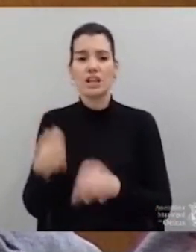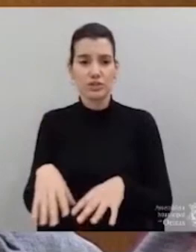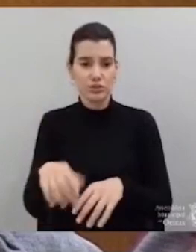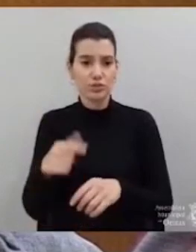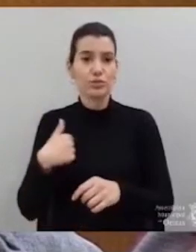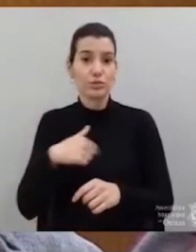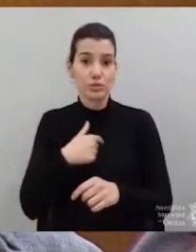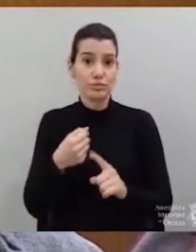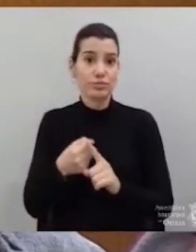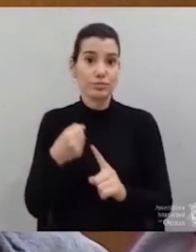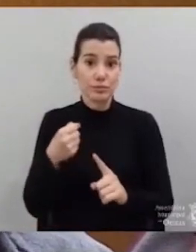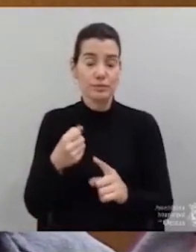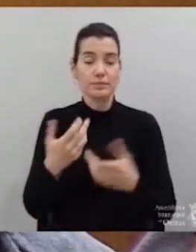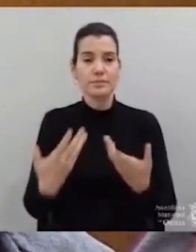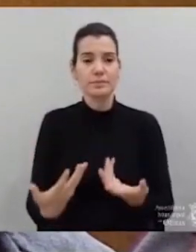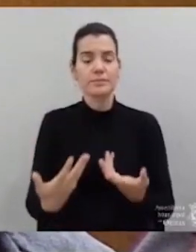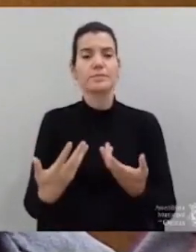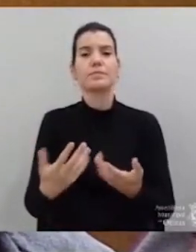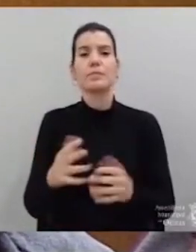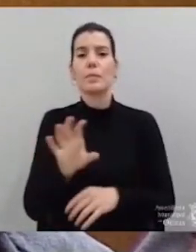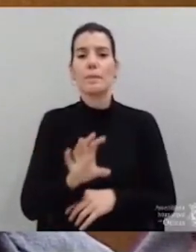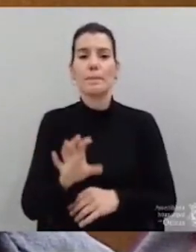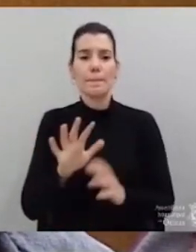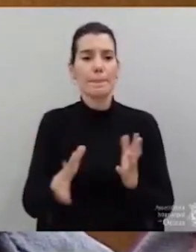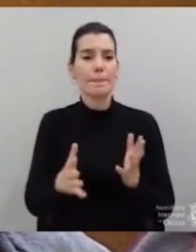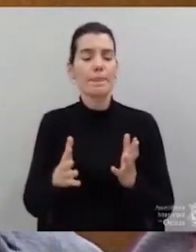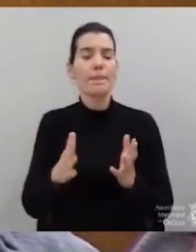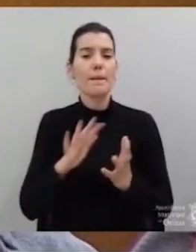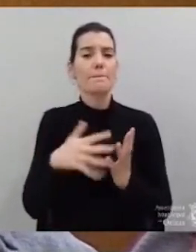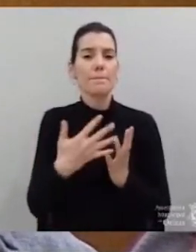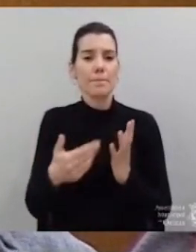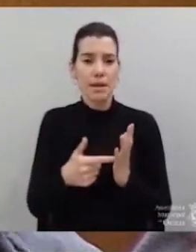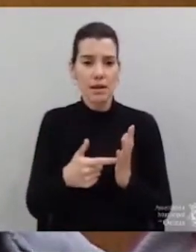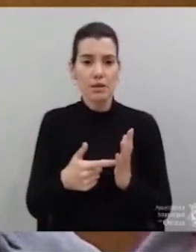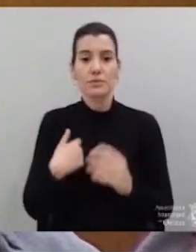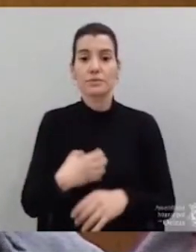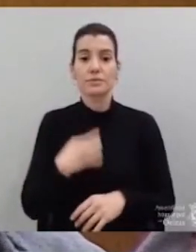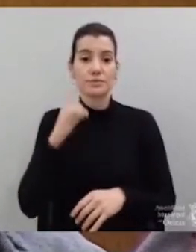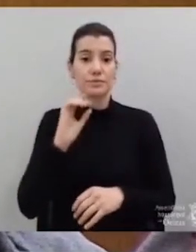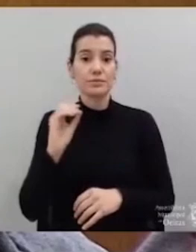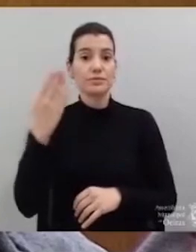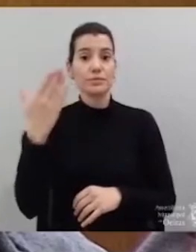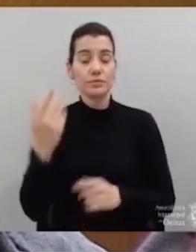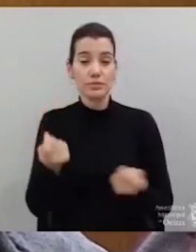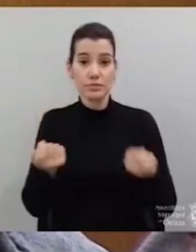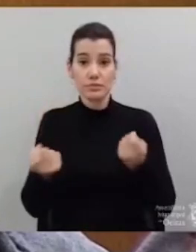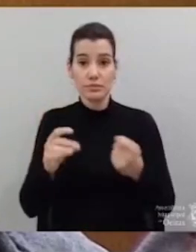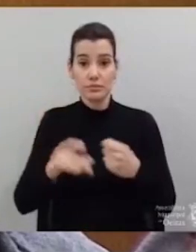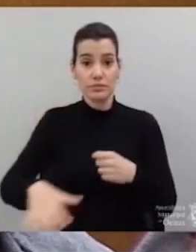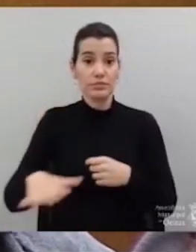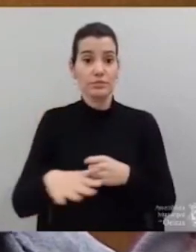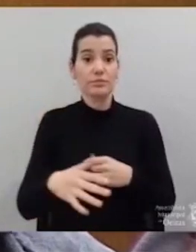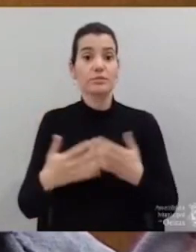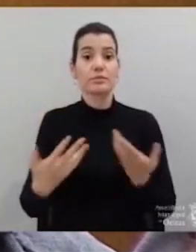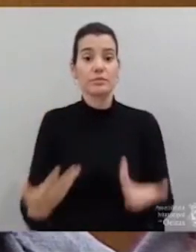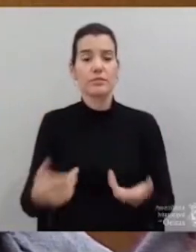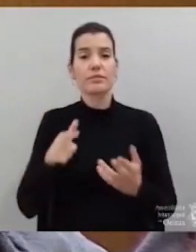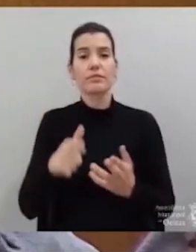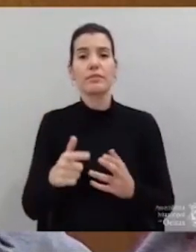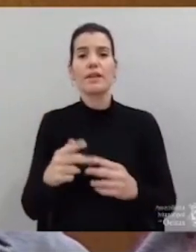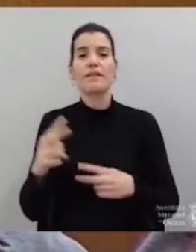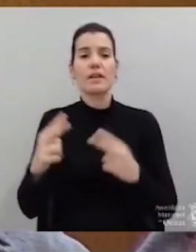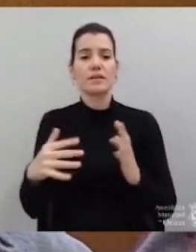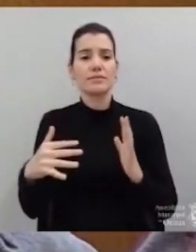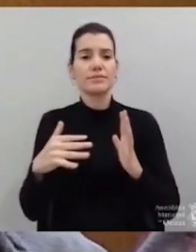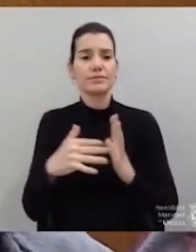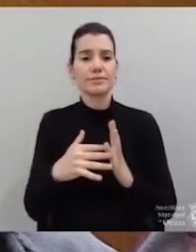a instrumentos de planeamento, considera-se que um dos mais importantes para a gestão do território é o cadastro predial. E relembra-se que